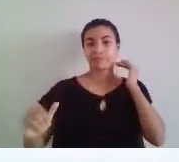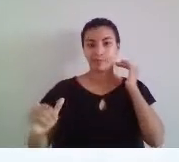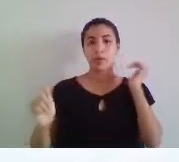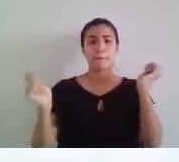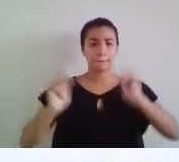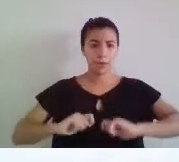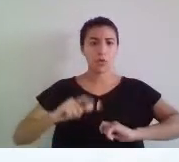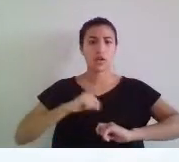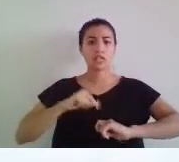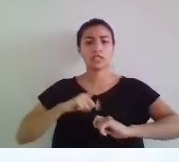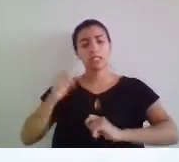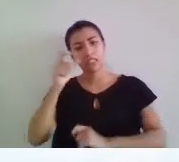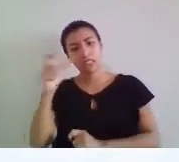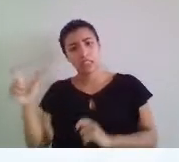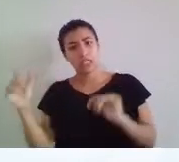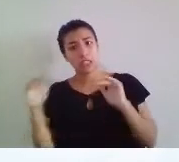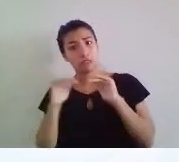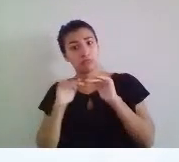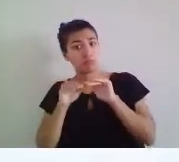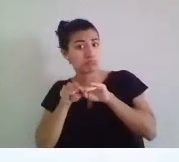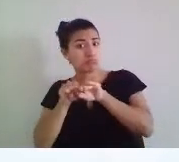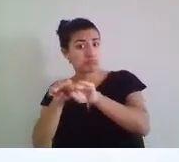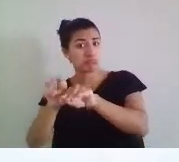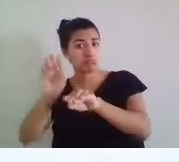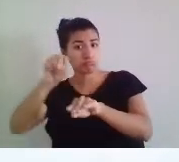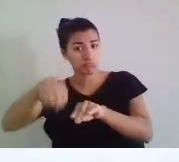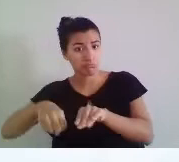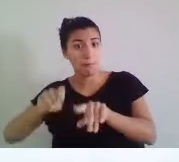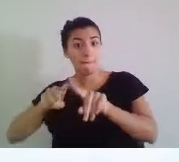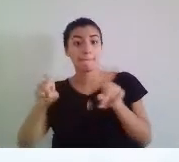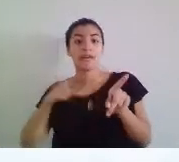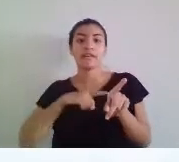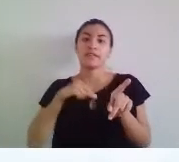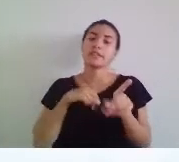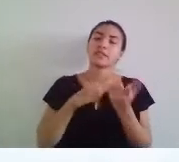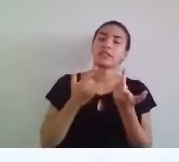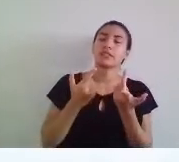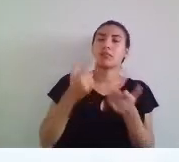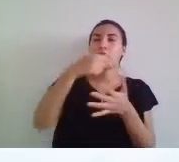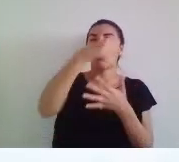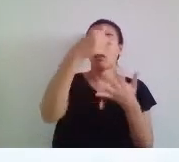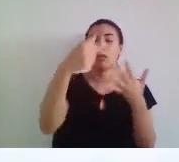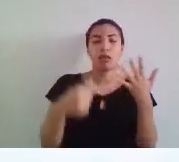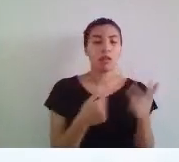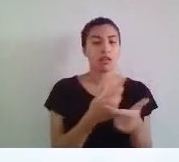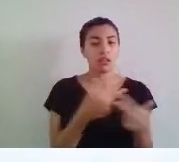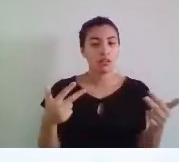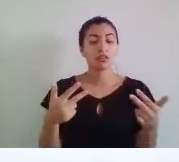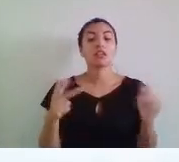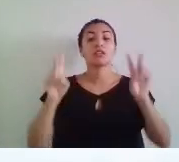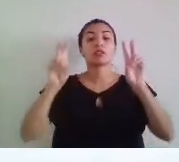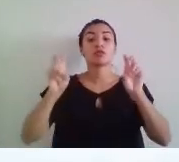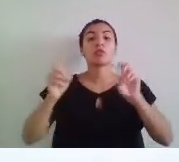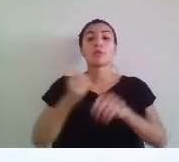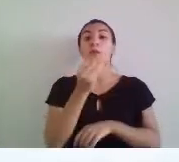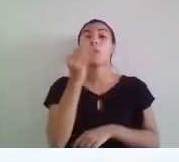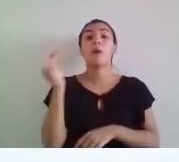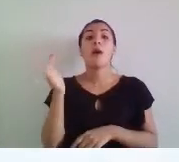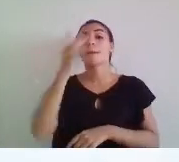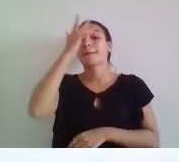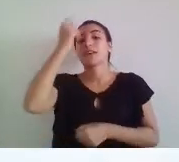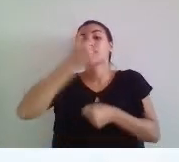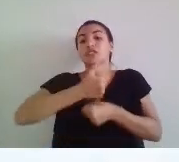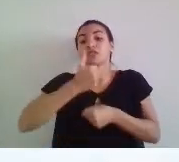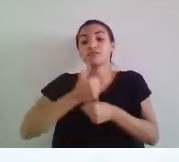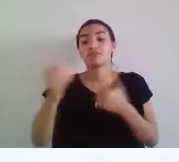interesses que sejam alinhados, sim, mas há todo um cerne de questões em relação às quais o patronato e a classe